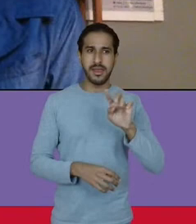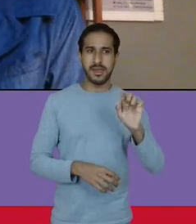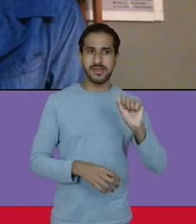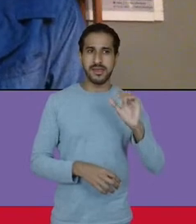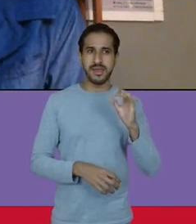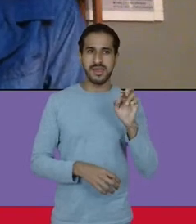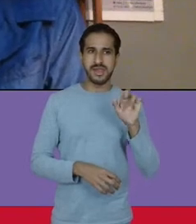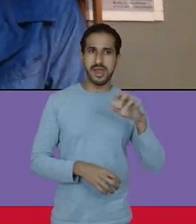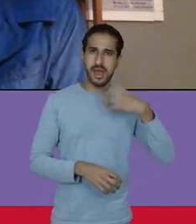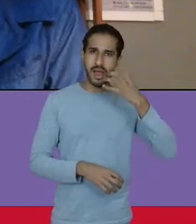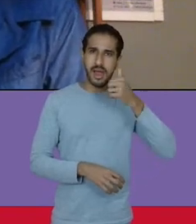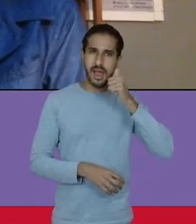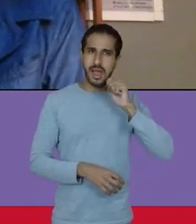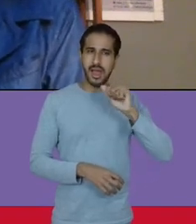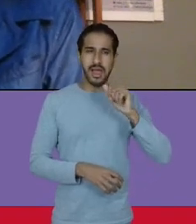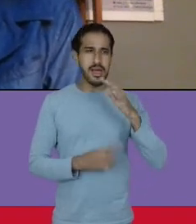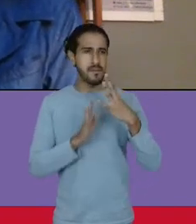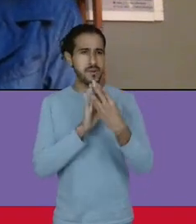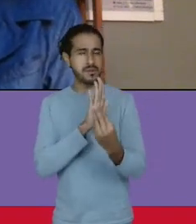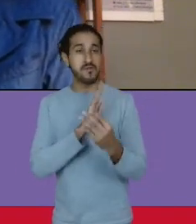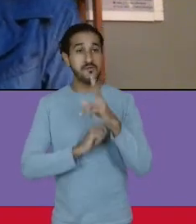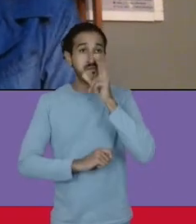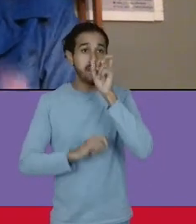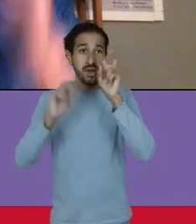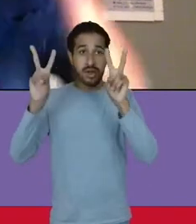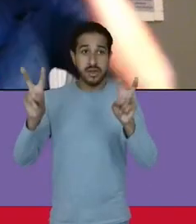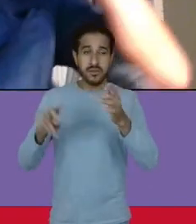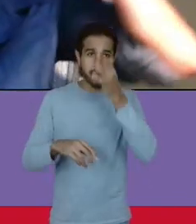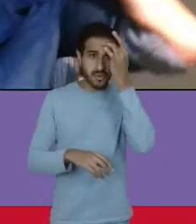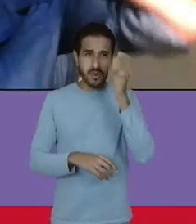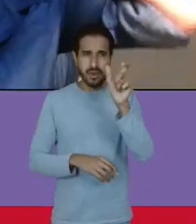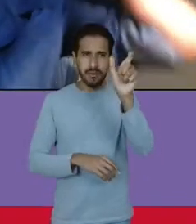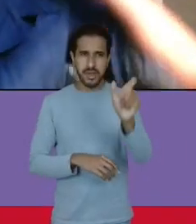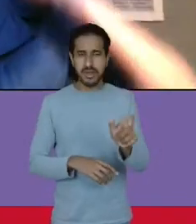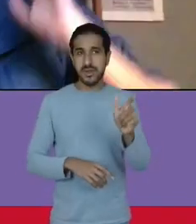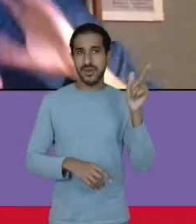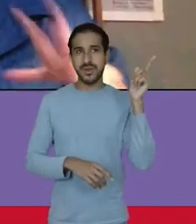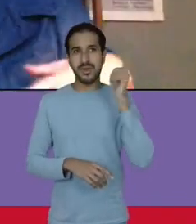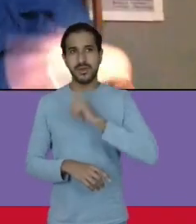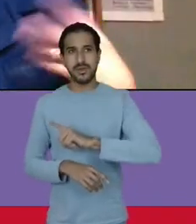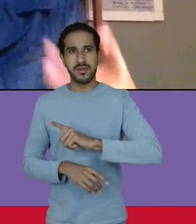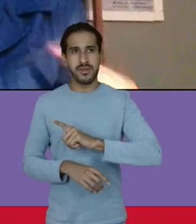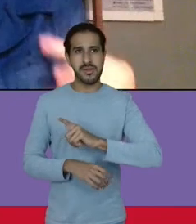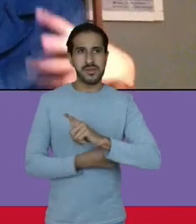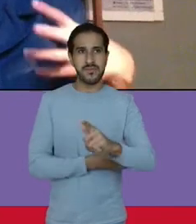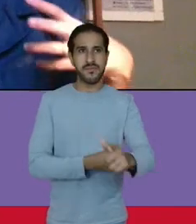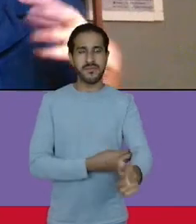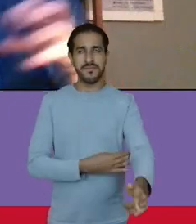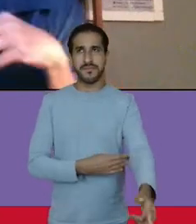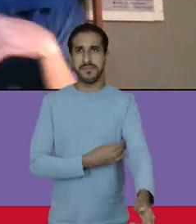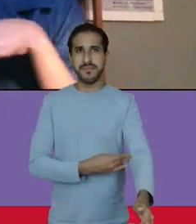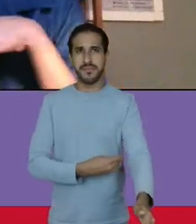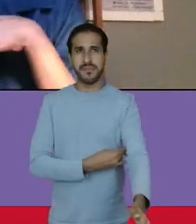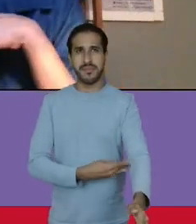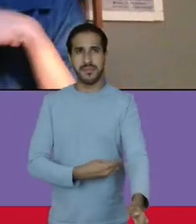cantora, é um grande exemplo disso, assim, de alguém que conseguiu